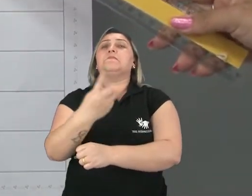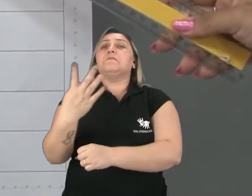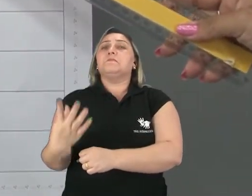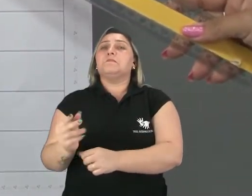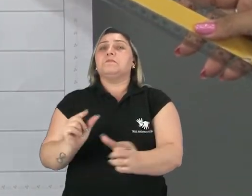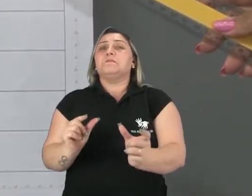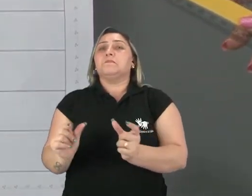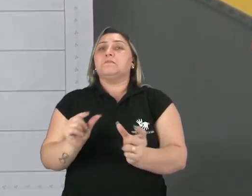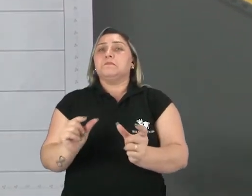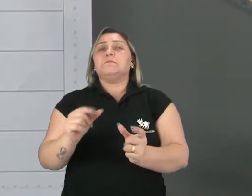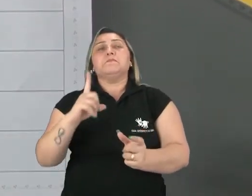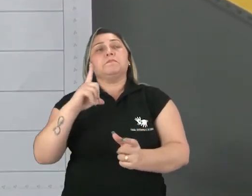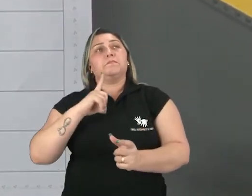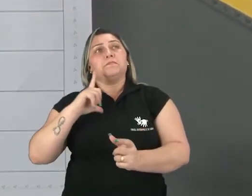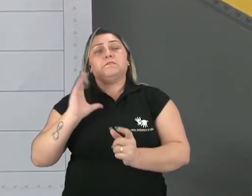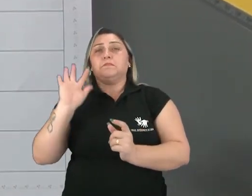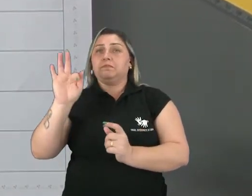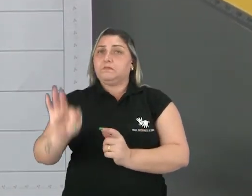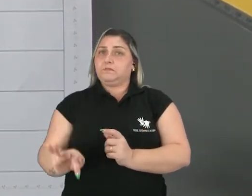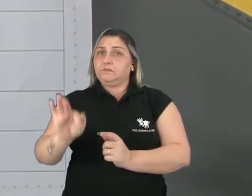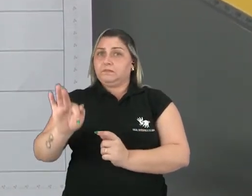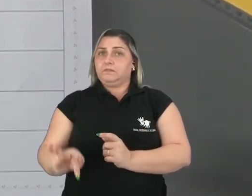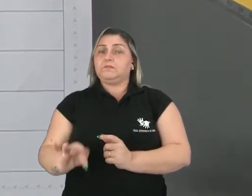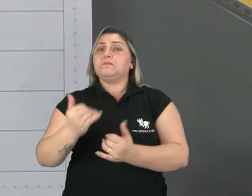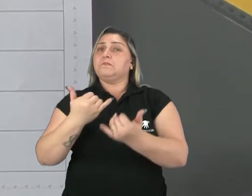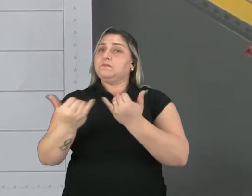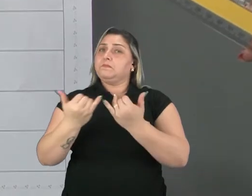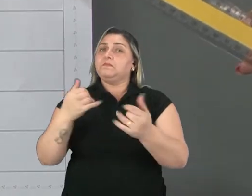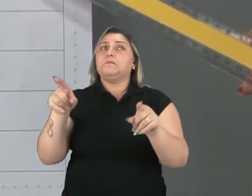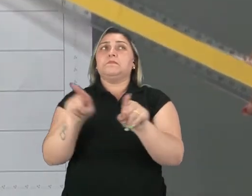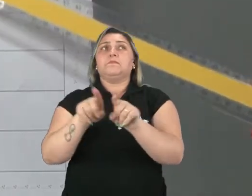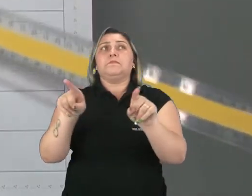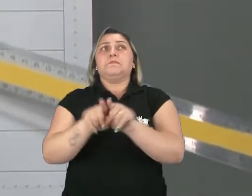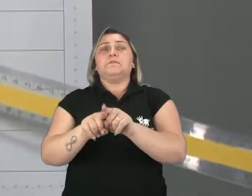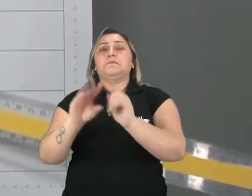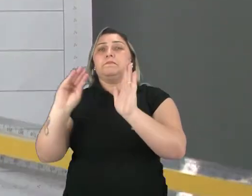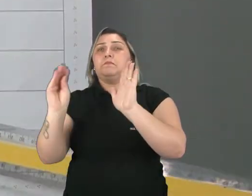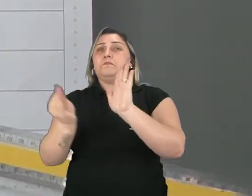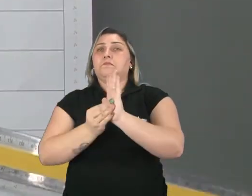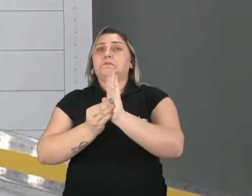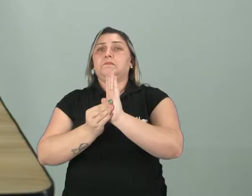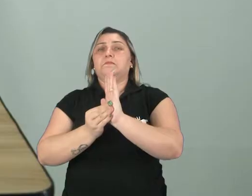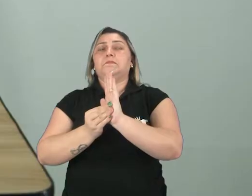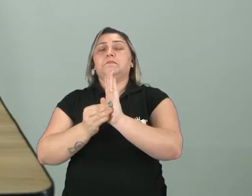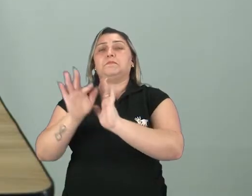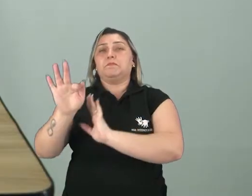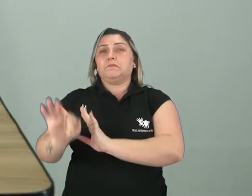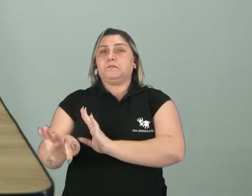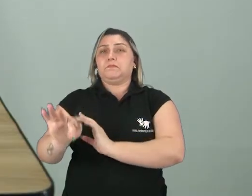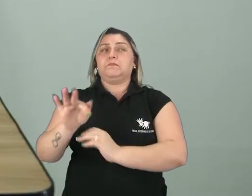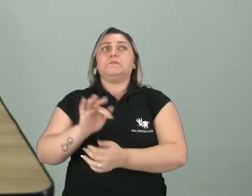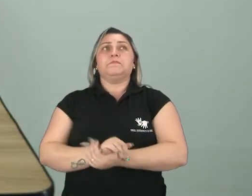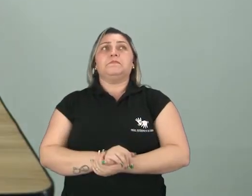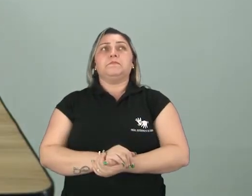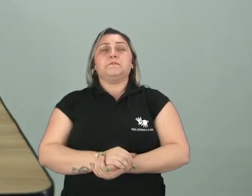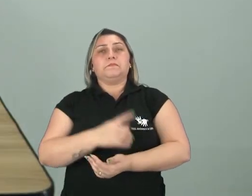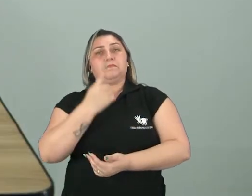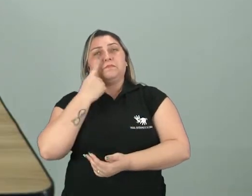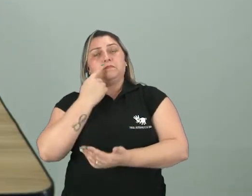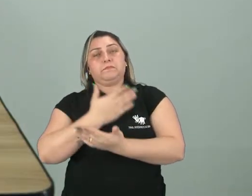Quais são as palavras que têm sons finais semelhantes e vamos colocá-las aqui